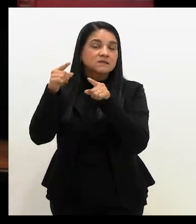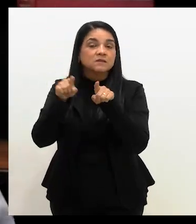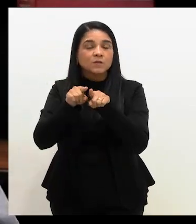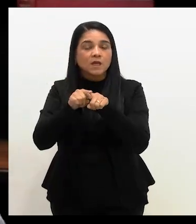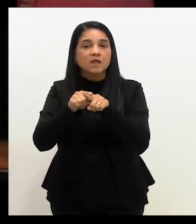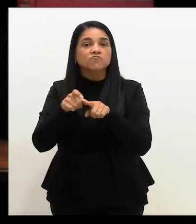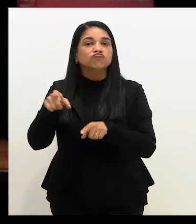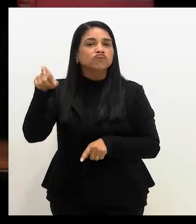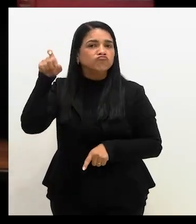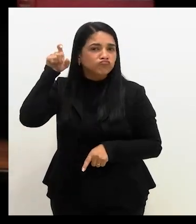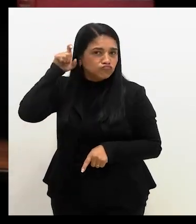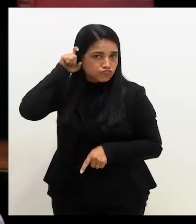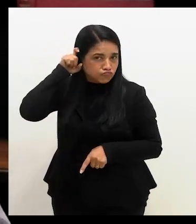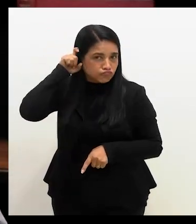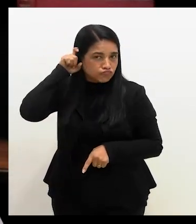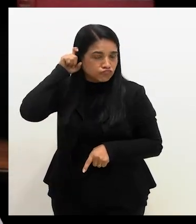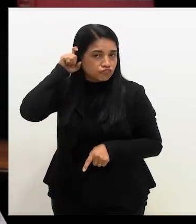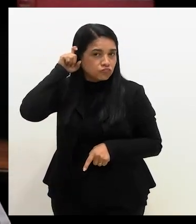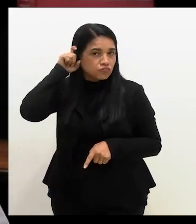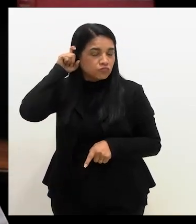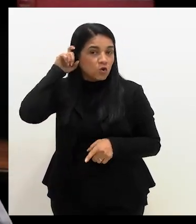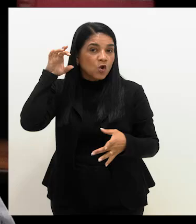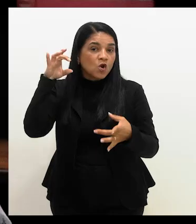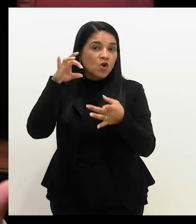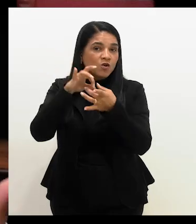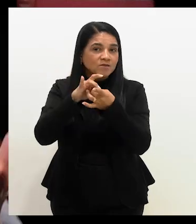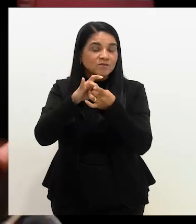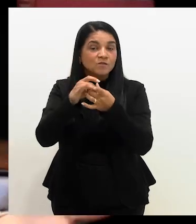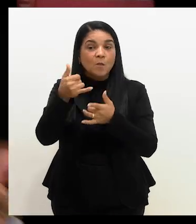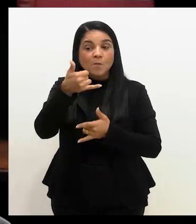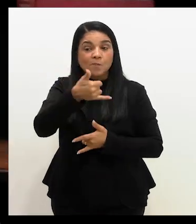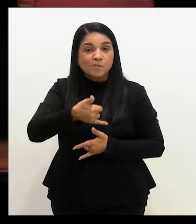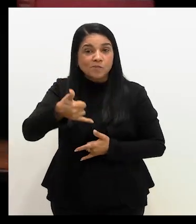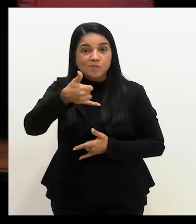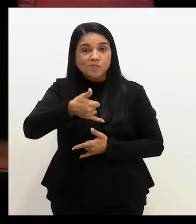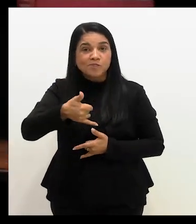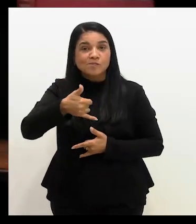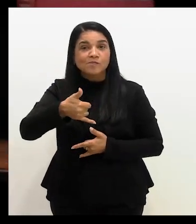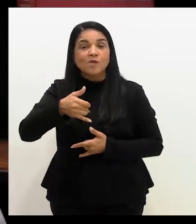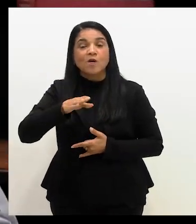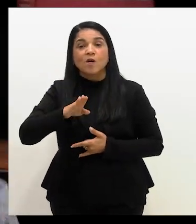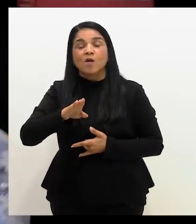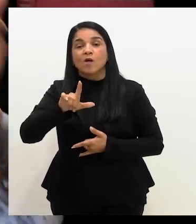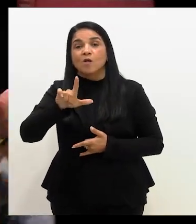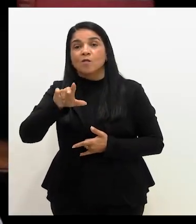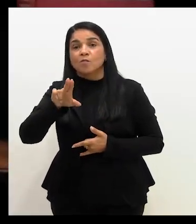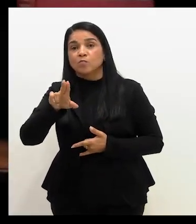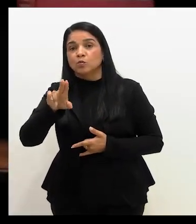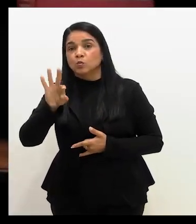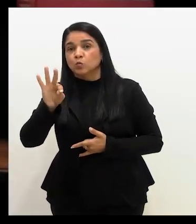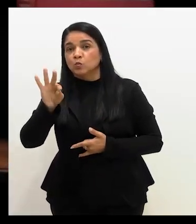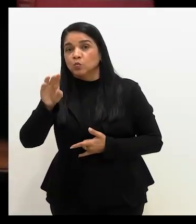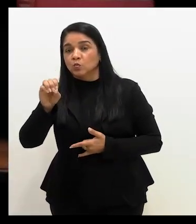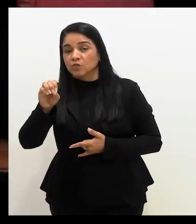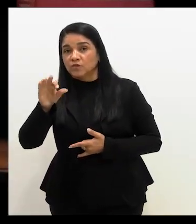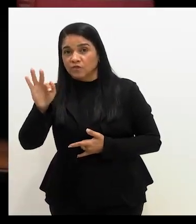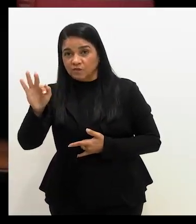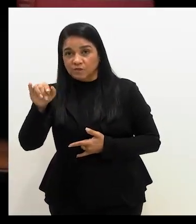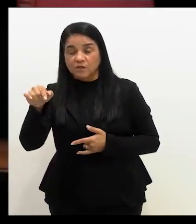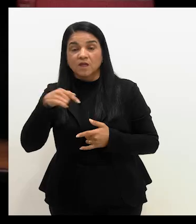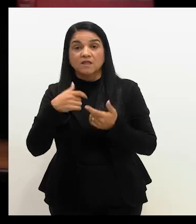ossicular. Hoje em dia, a gente tem aparelhos auditivos que eles se conectam no Bluetooth do seu celular. Eles se conectam no Bluetooth da tua